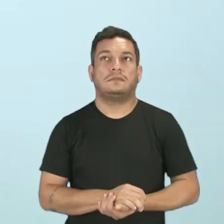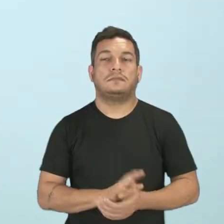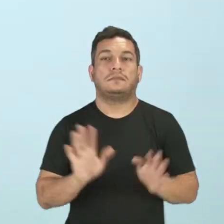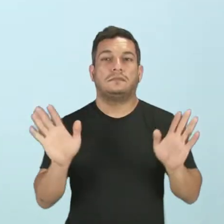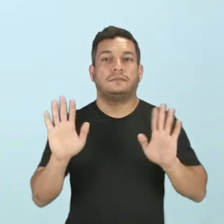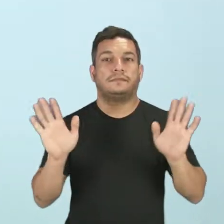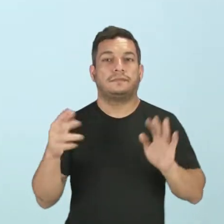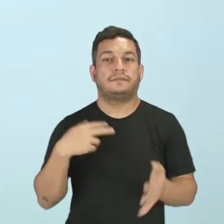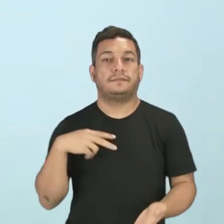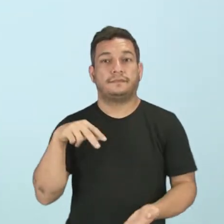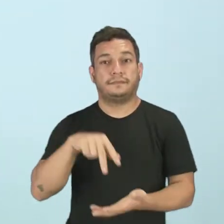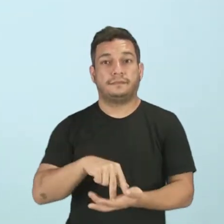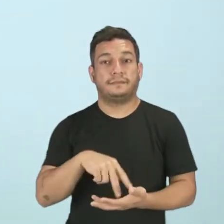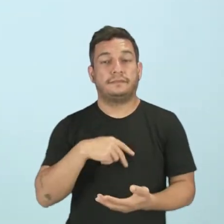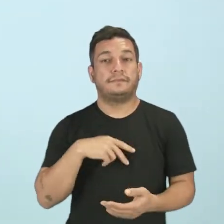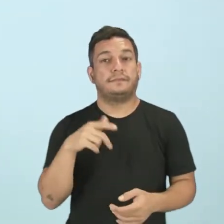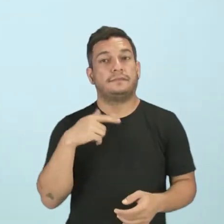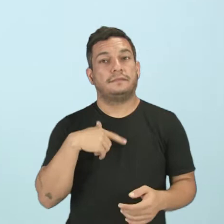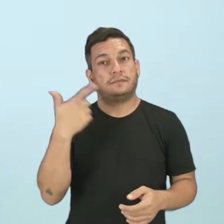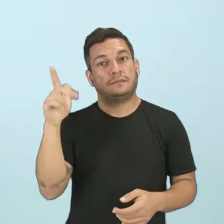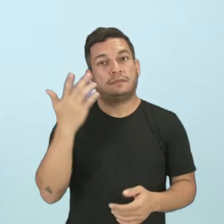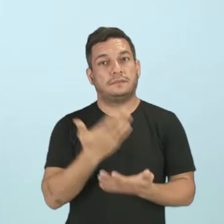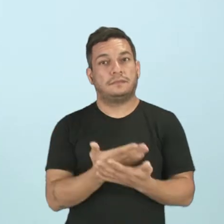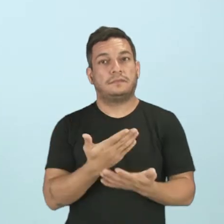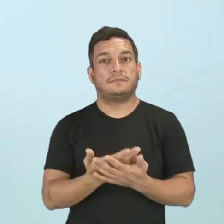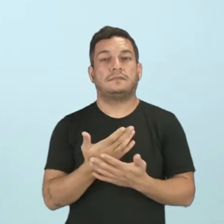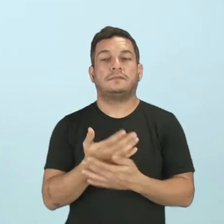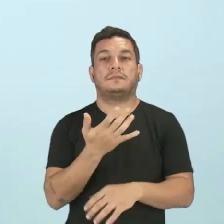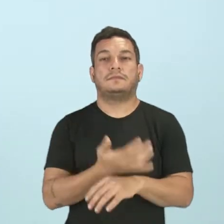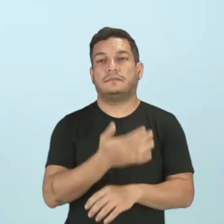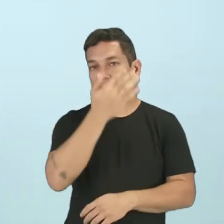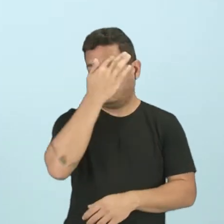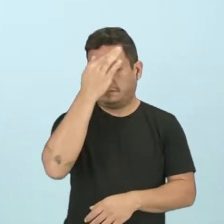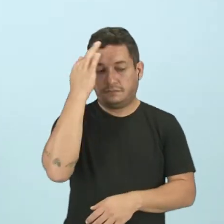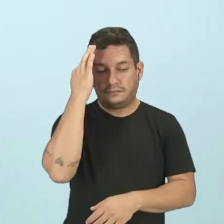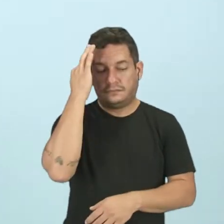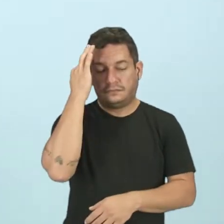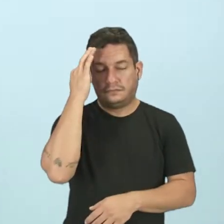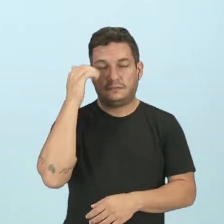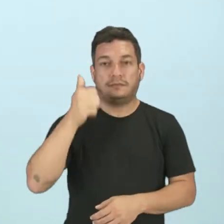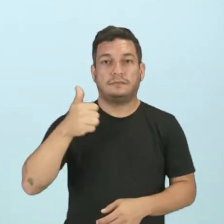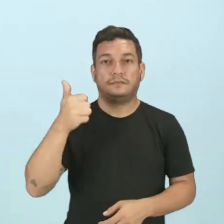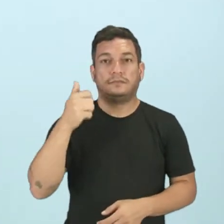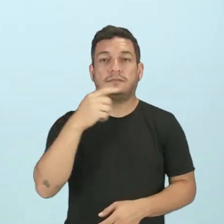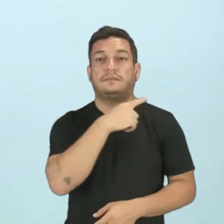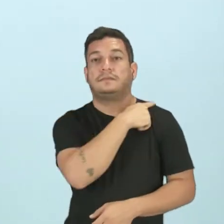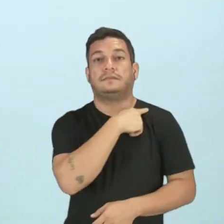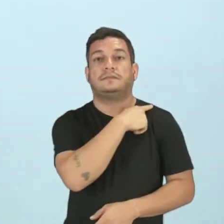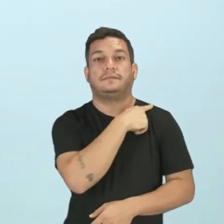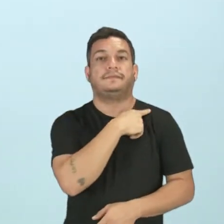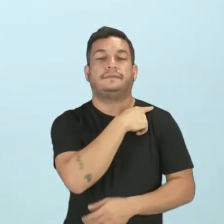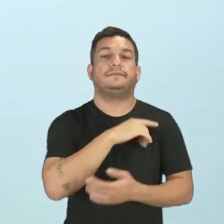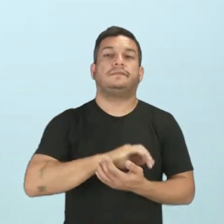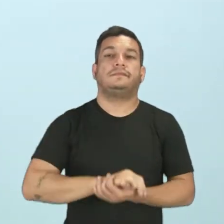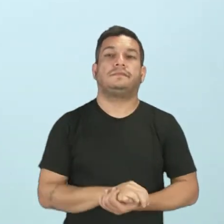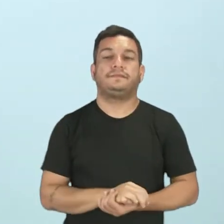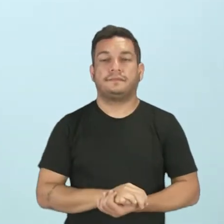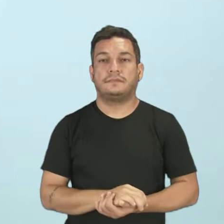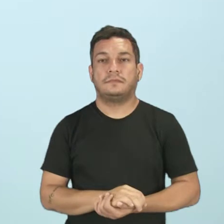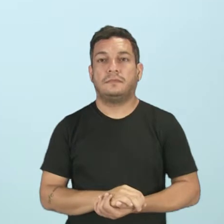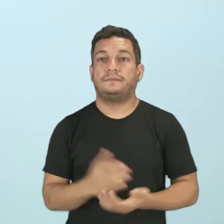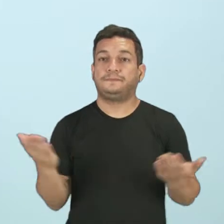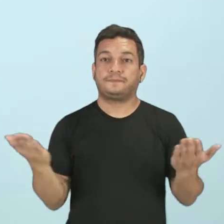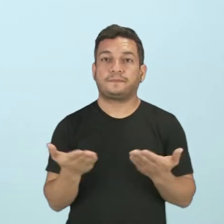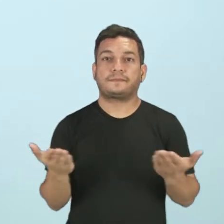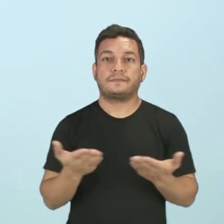Estou aqui mais uma vez para outra aula de filosofia com a primeira série do ensino médio.